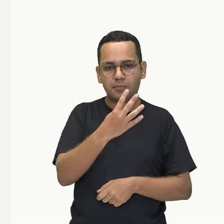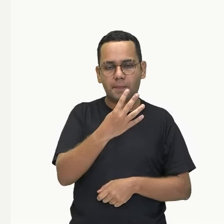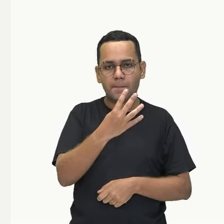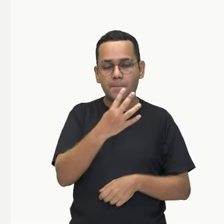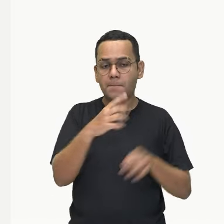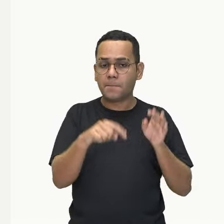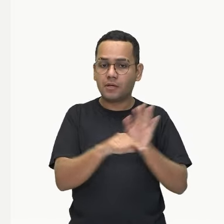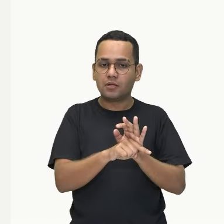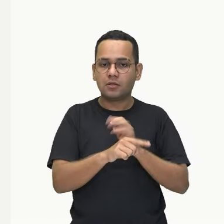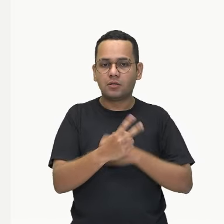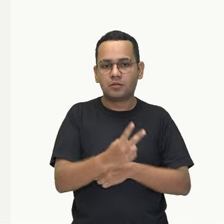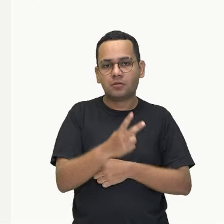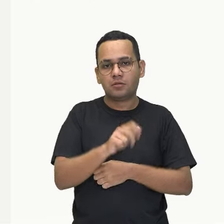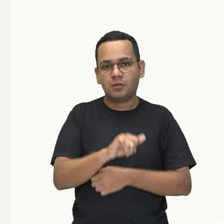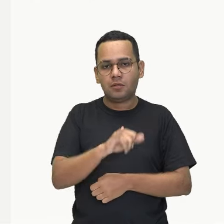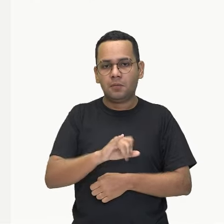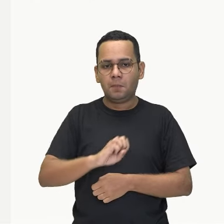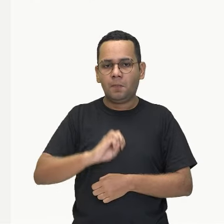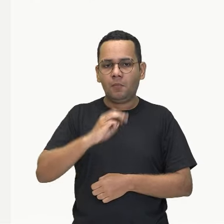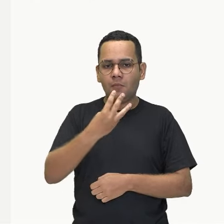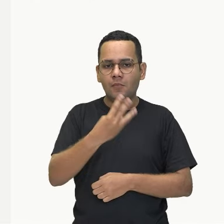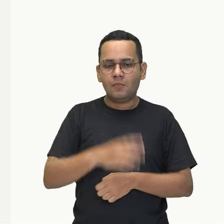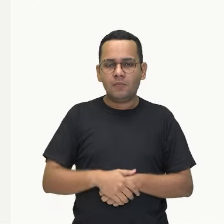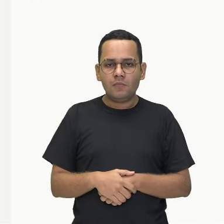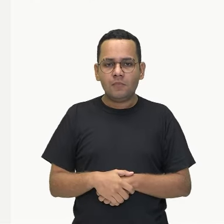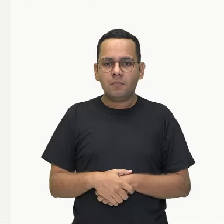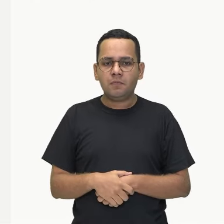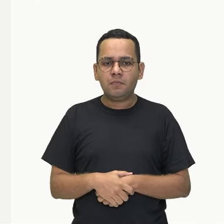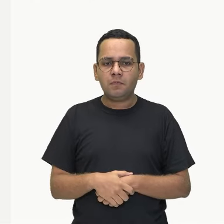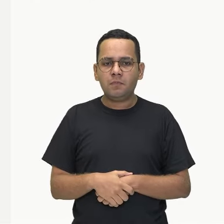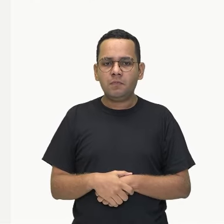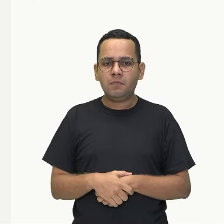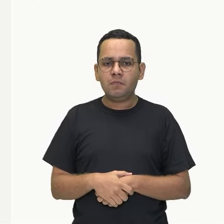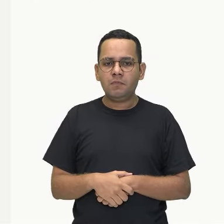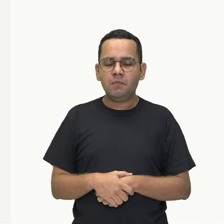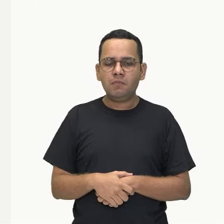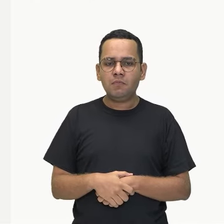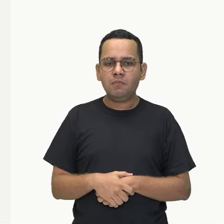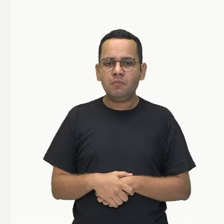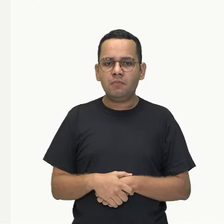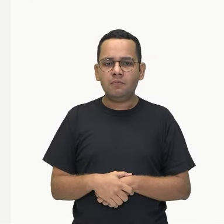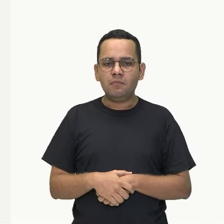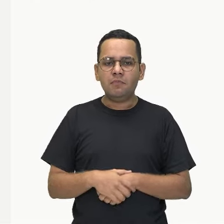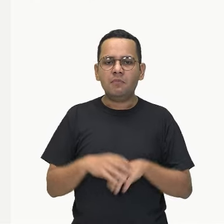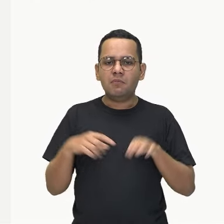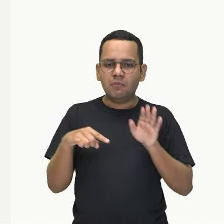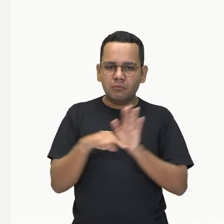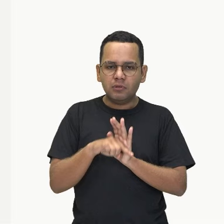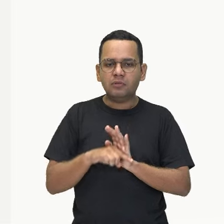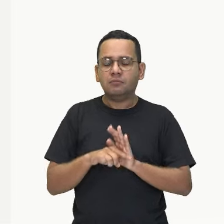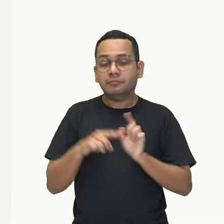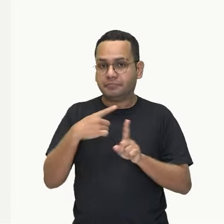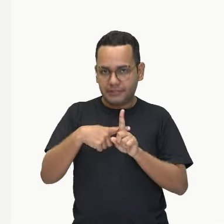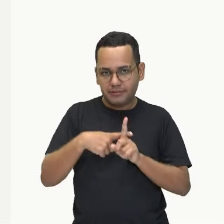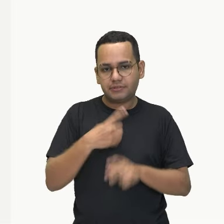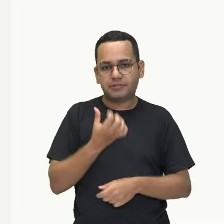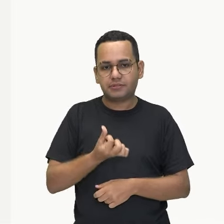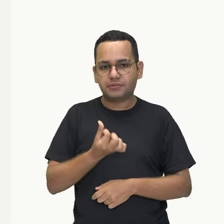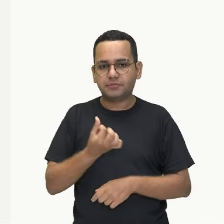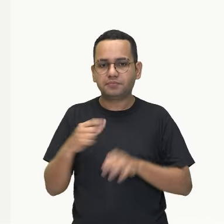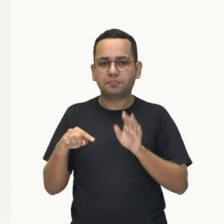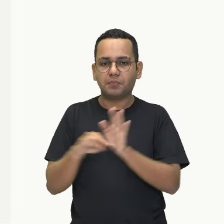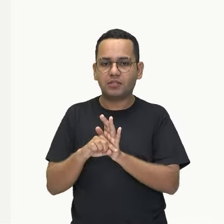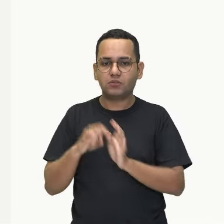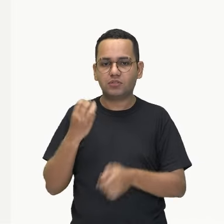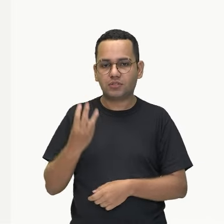quarta menos 2y ao cubo. Agora eu tenho ó, mais 6 e o